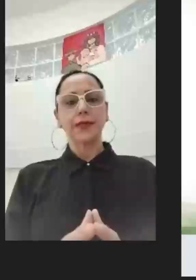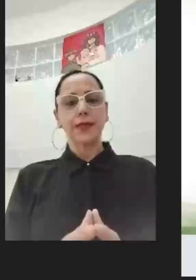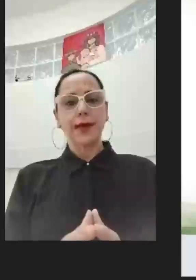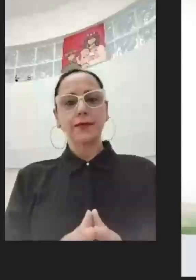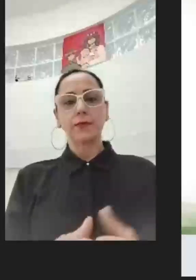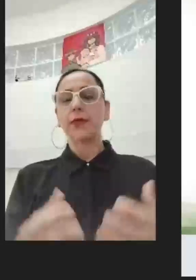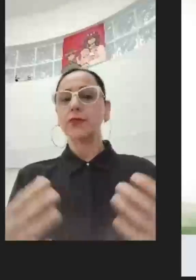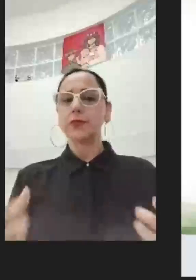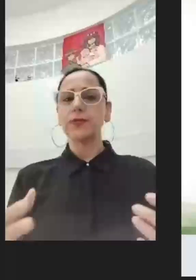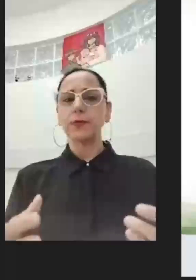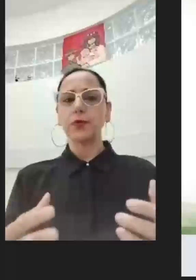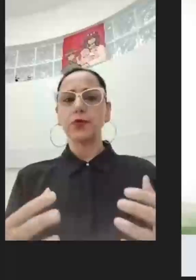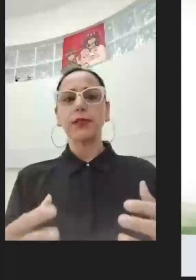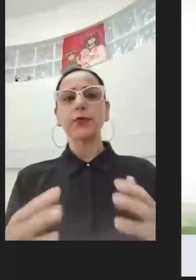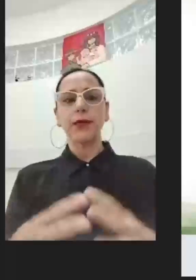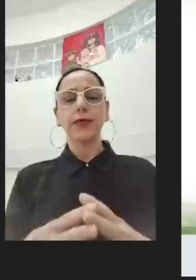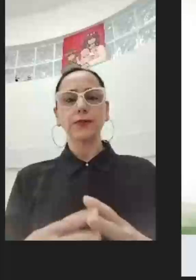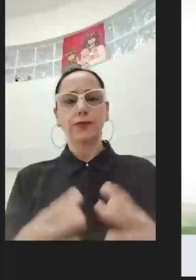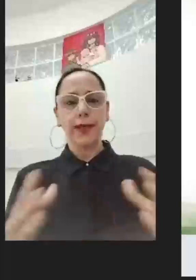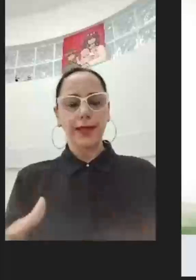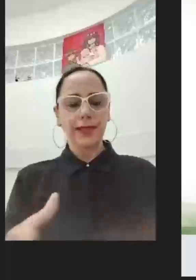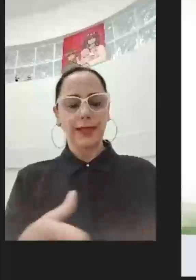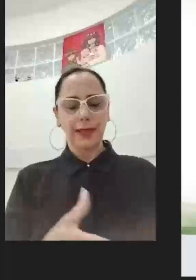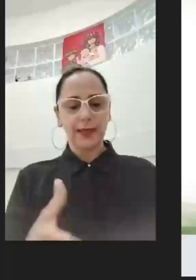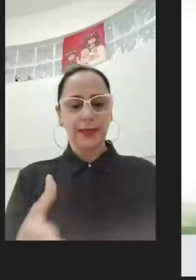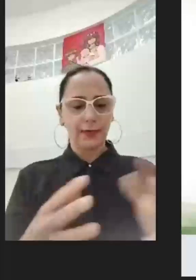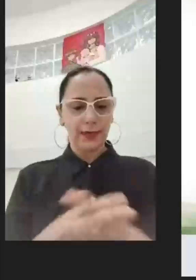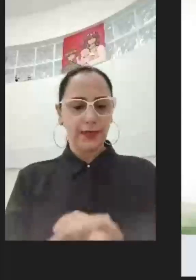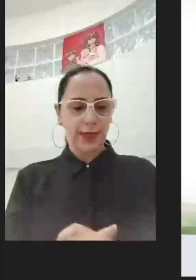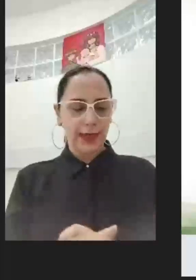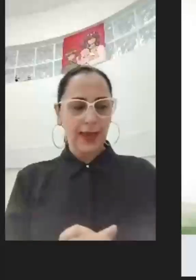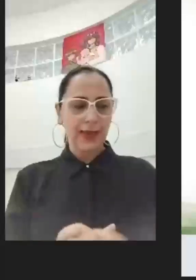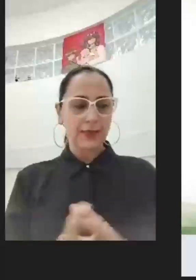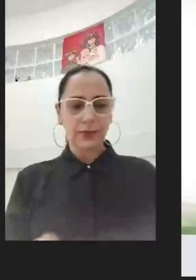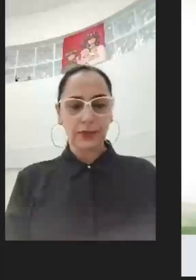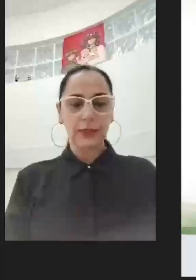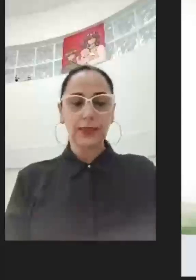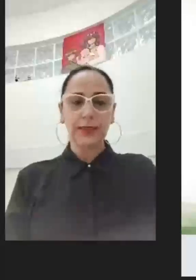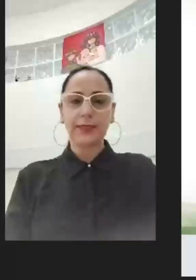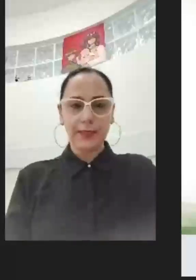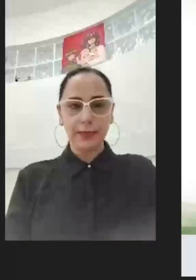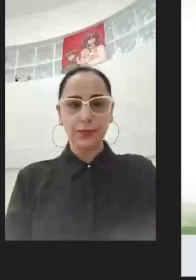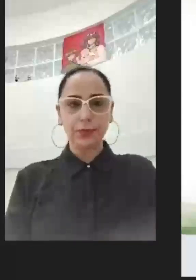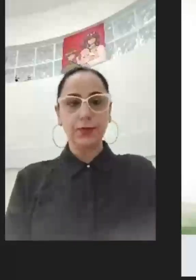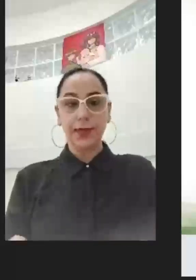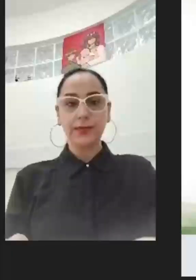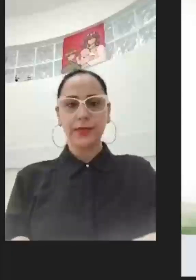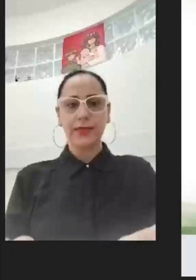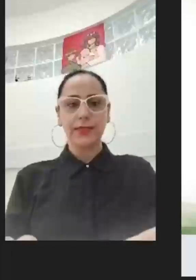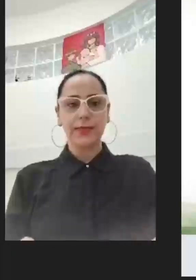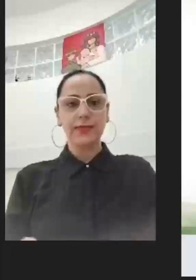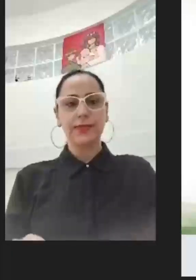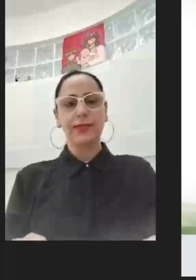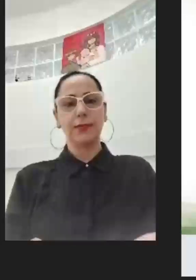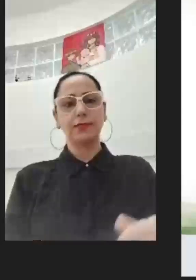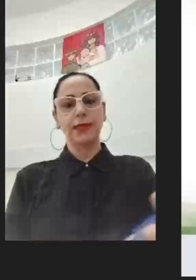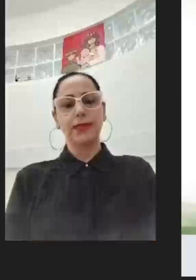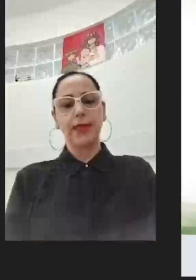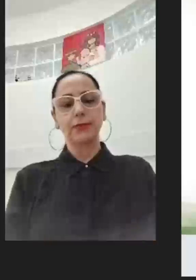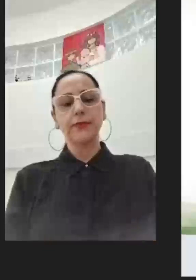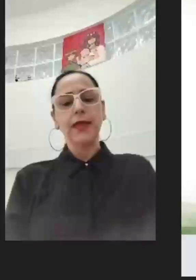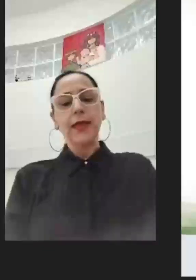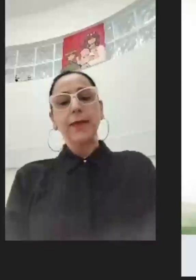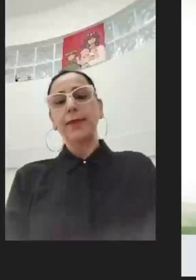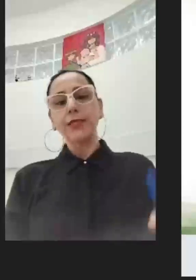questão de humanidade, é uma questão de amor. Quando eu entro ali, ele leu ali, né? A Soninha idealizou o Congresso Catarinense